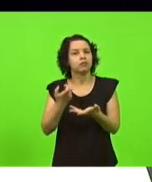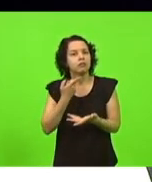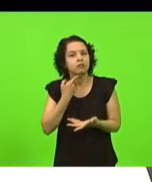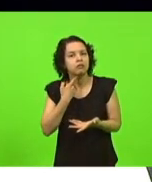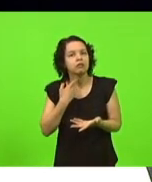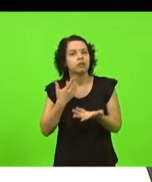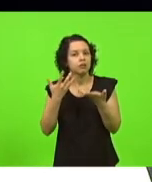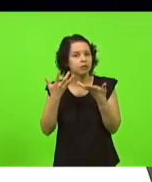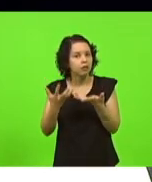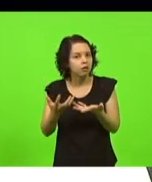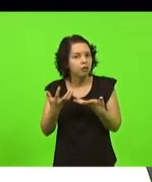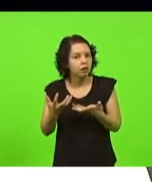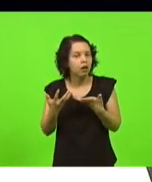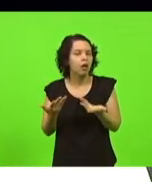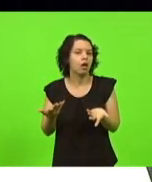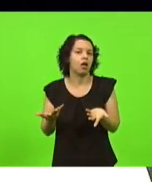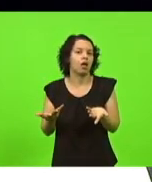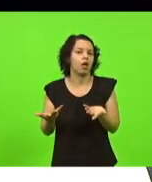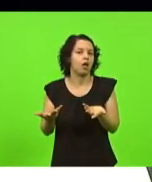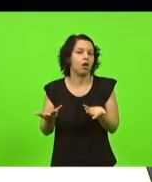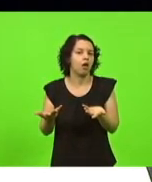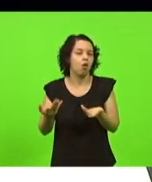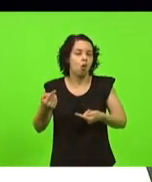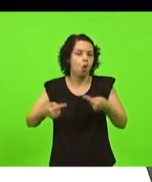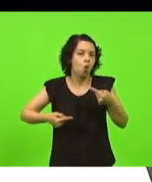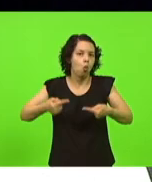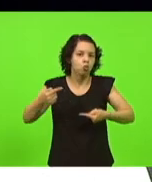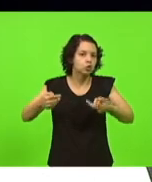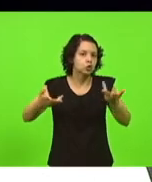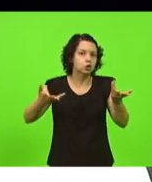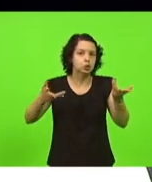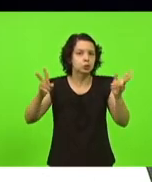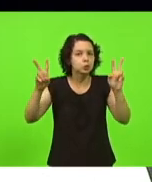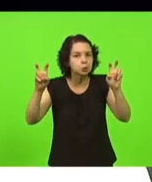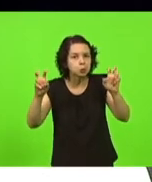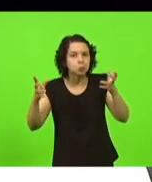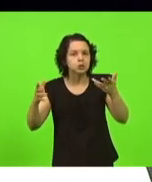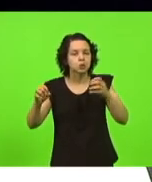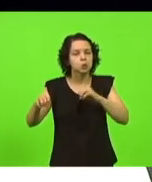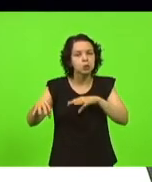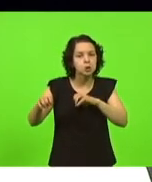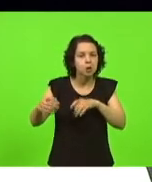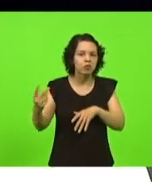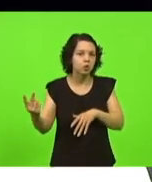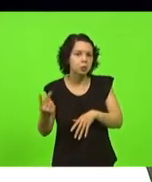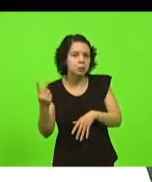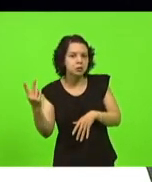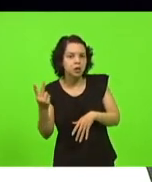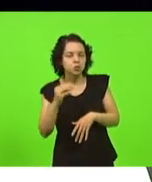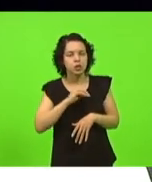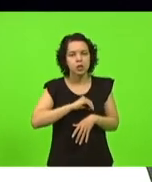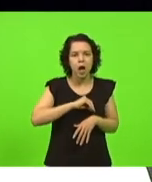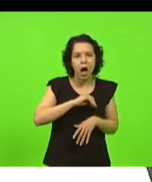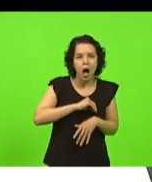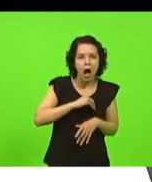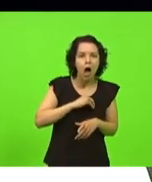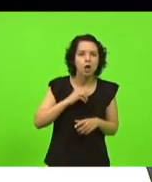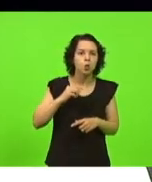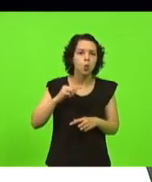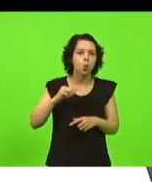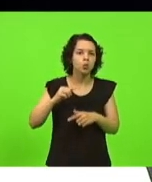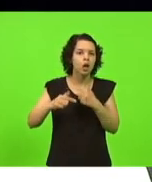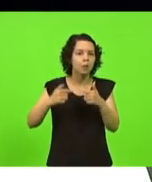tratar do assunto educação, valorização, salário, carreira,